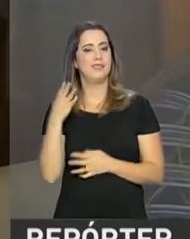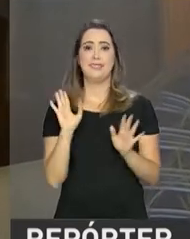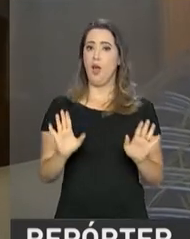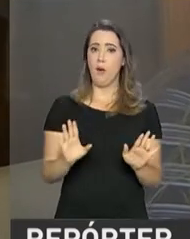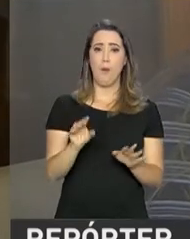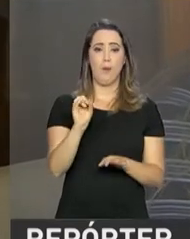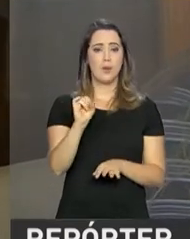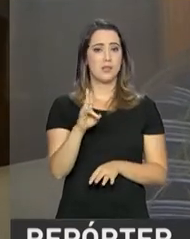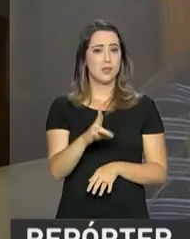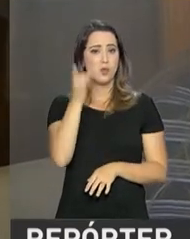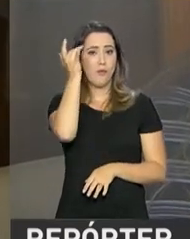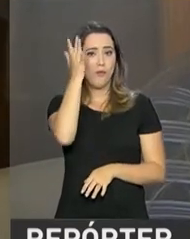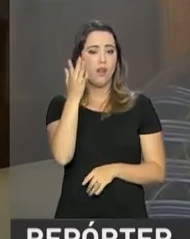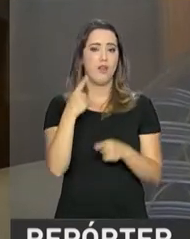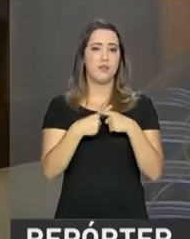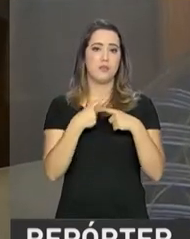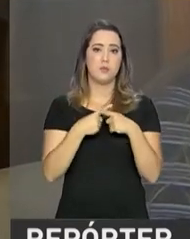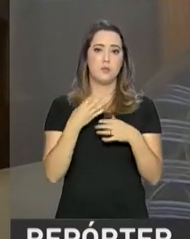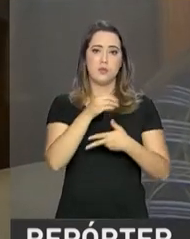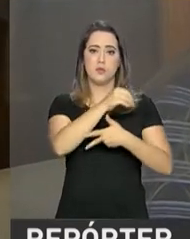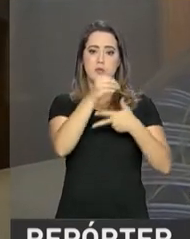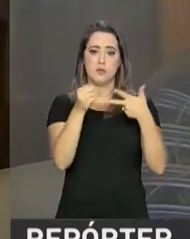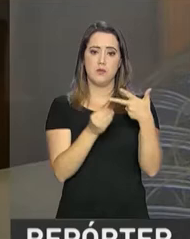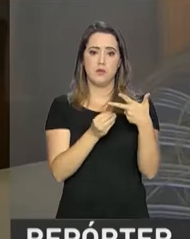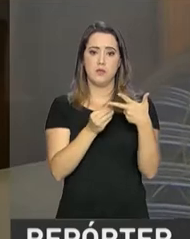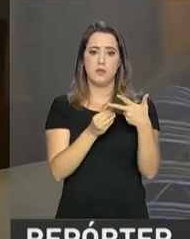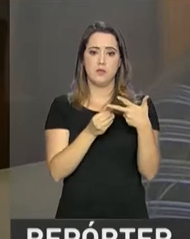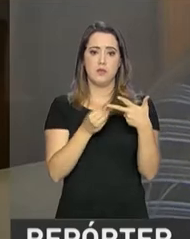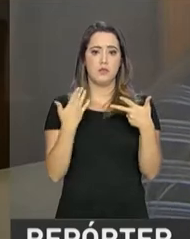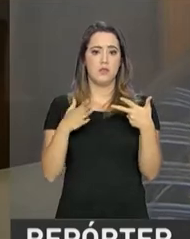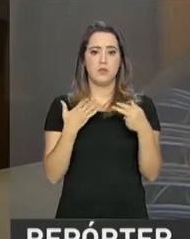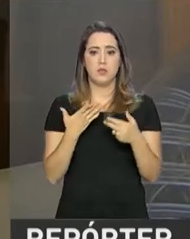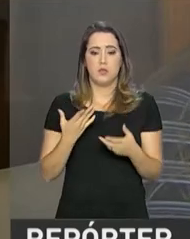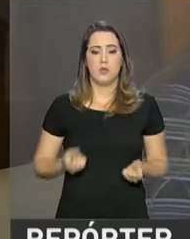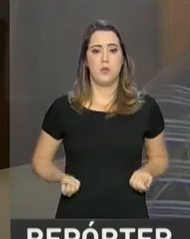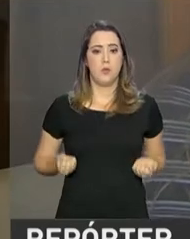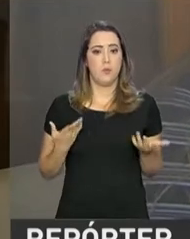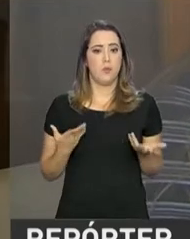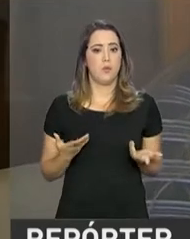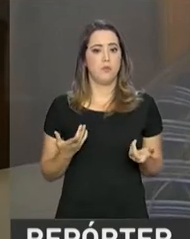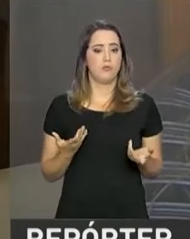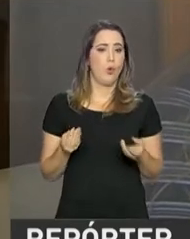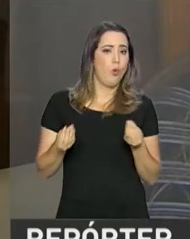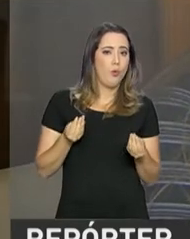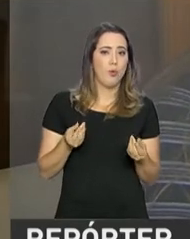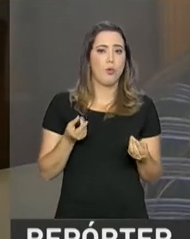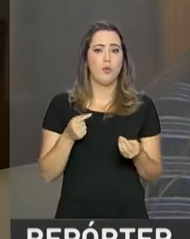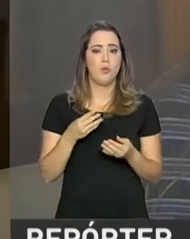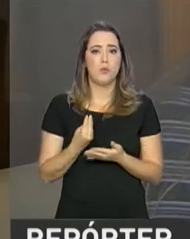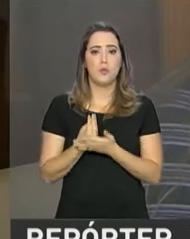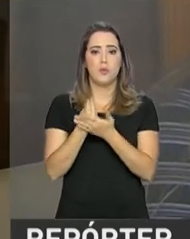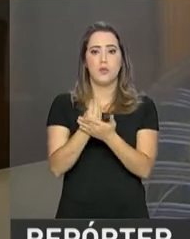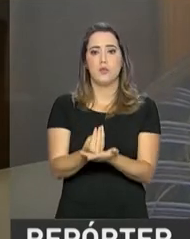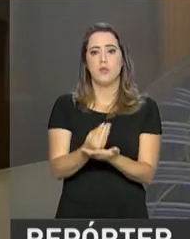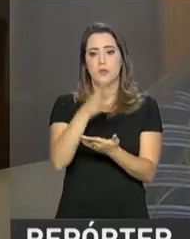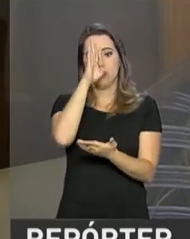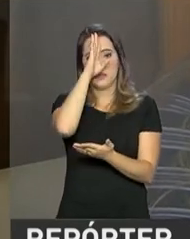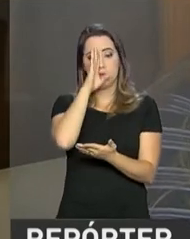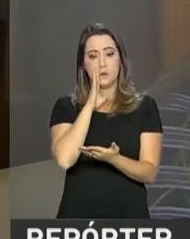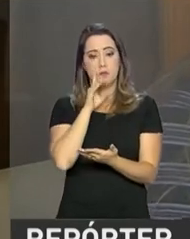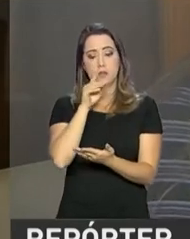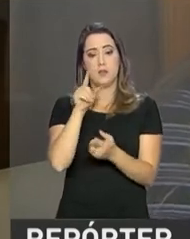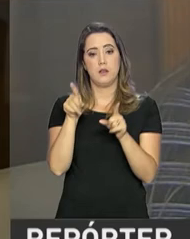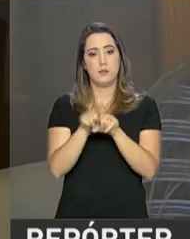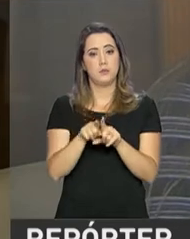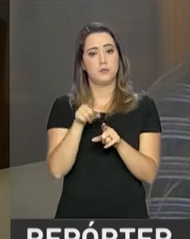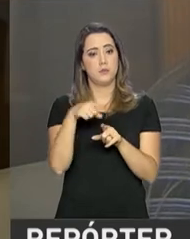não é um preço acessível enem e pra quem não tem condição ele oferece néon é de graça pra fazer a inscrição